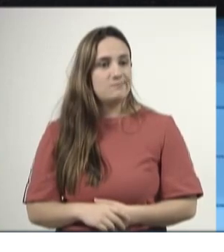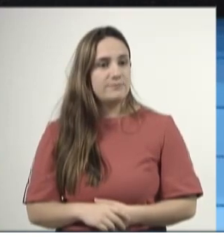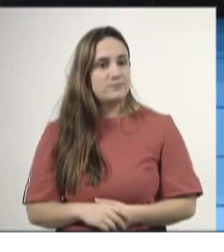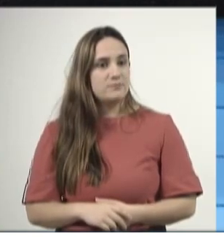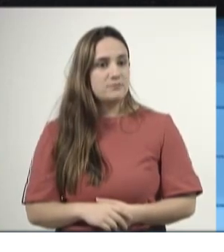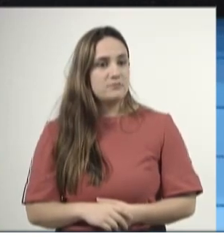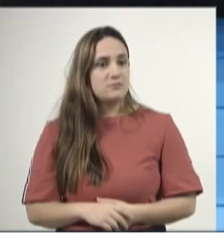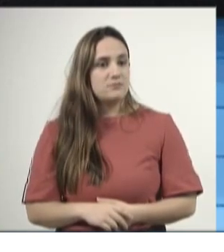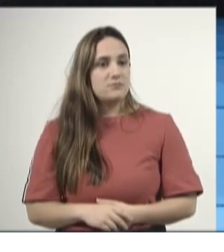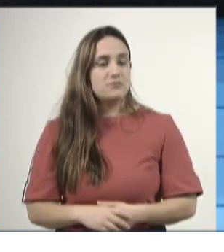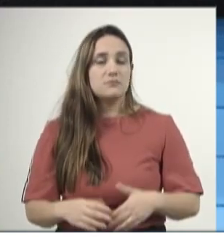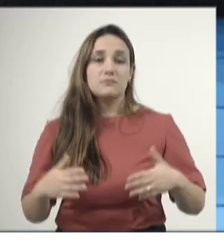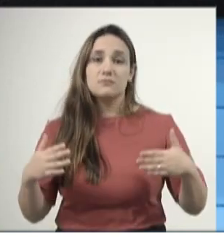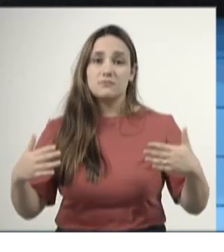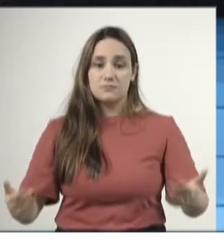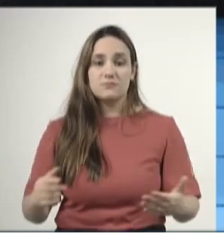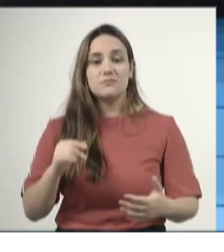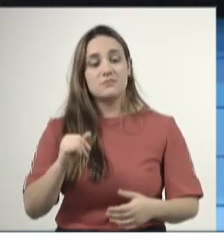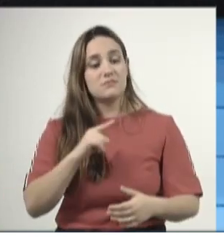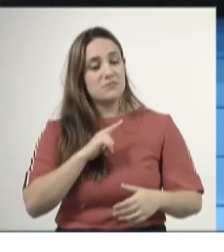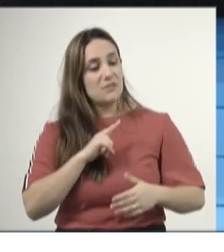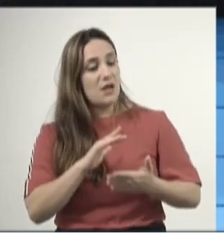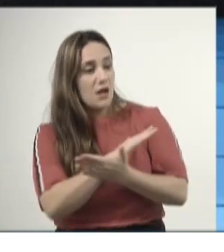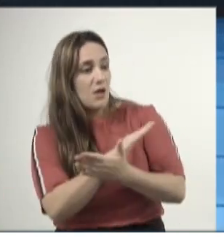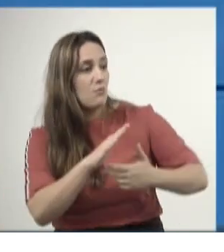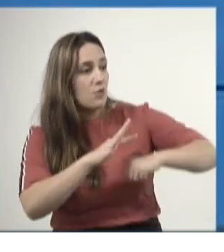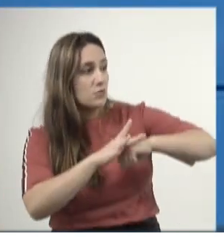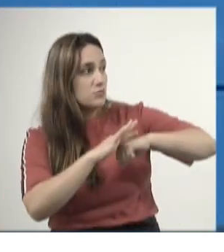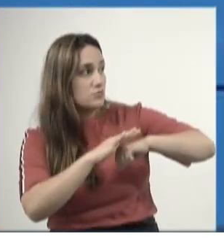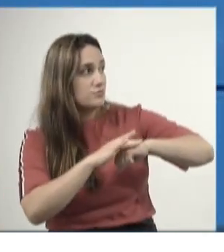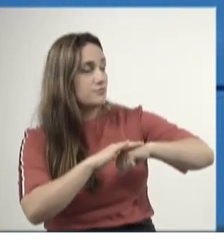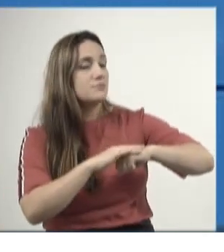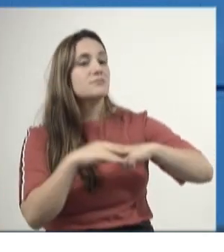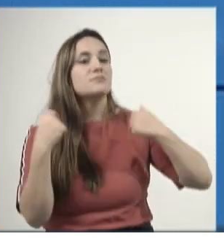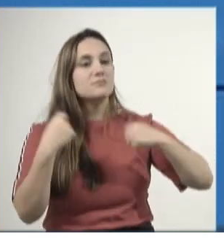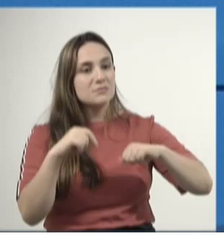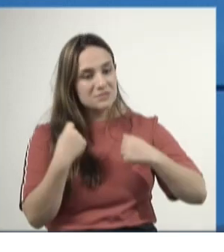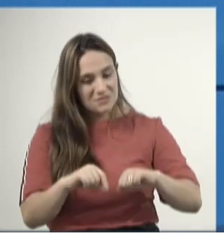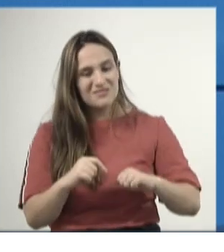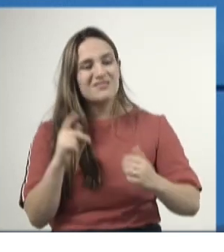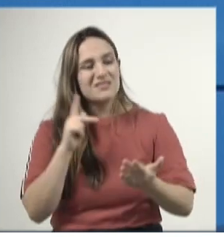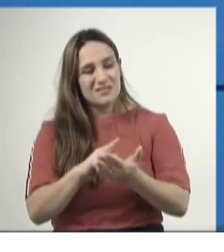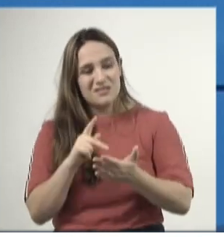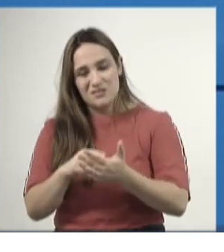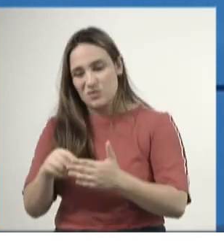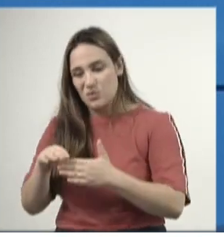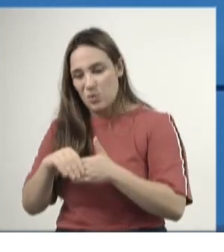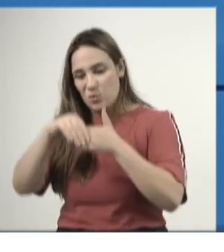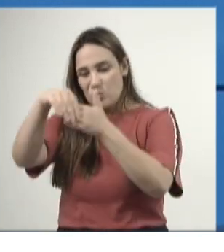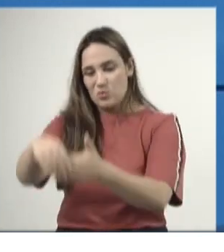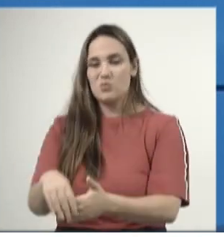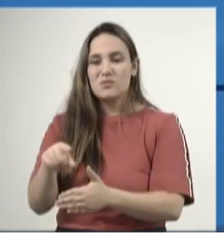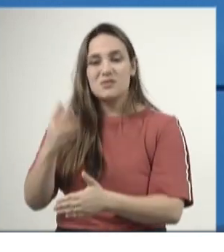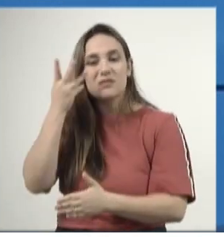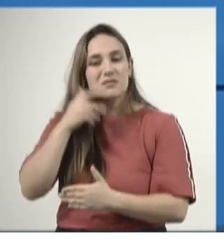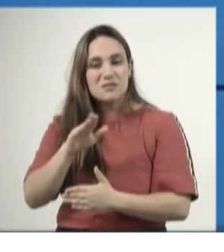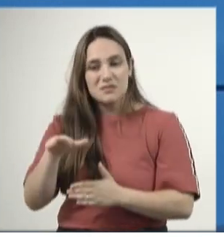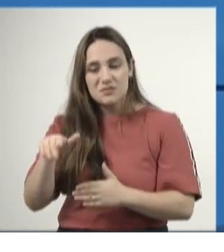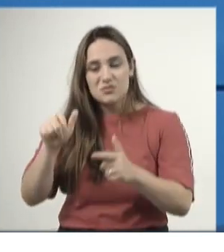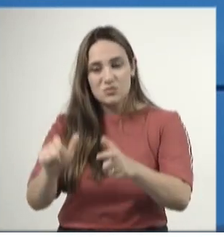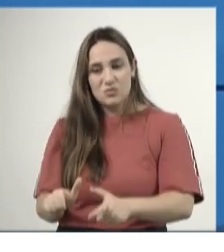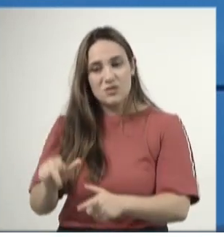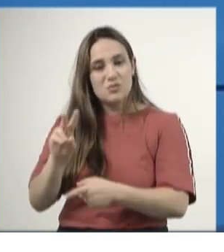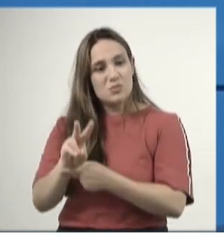E se diagnosticado algum transtorno, colocar essa criança realmente um adolescente numa rede de